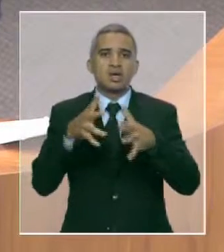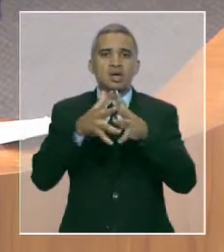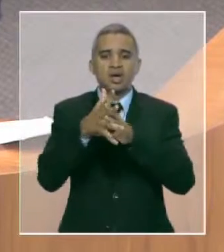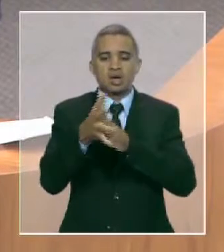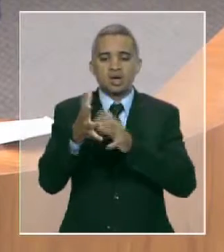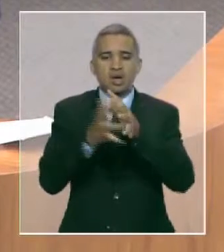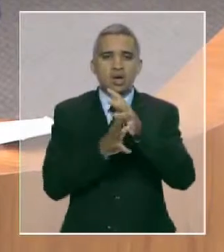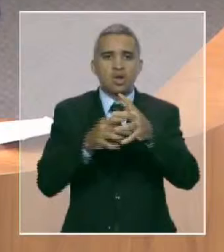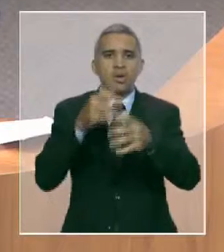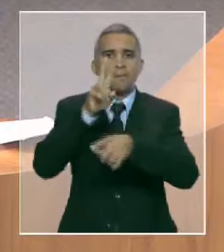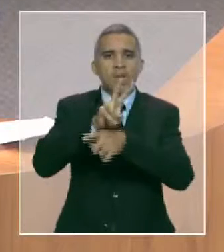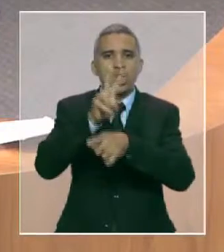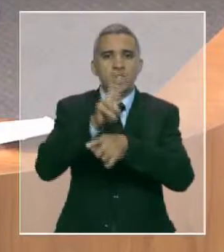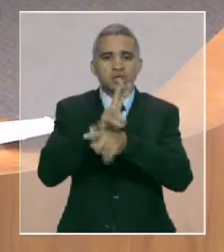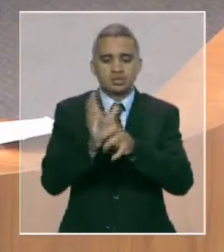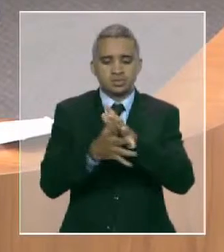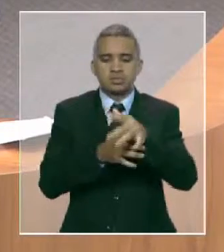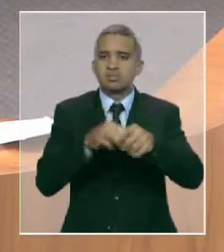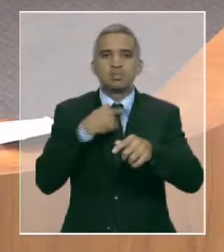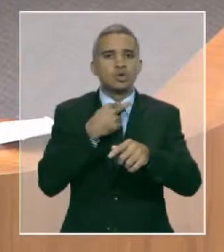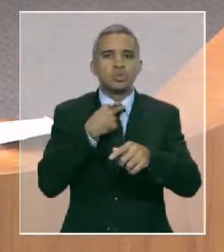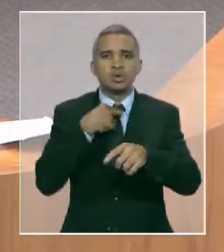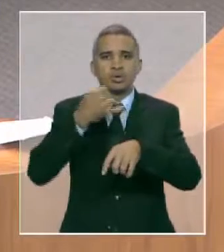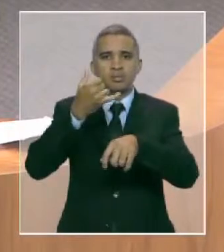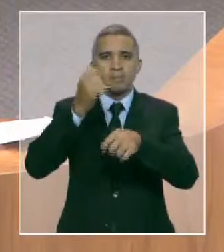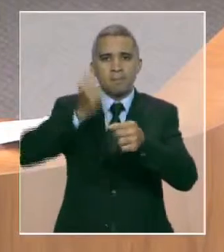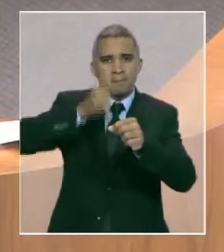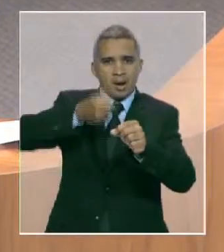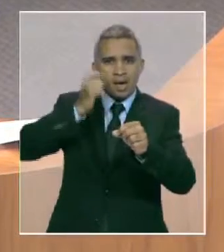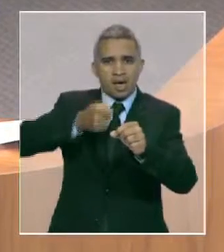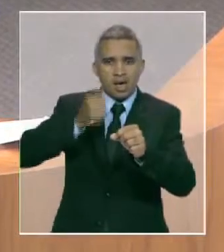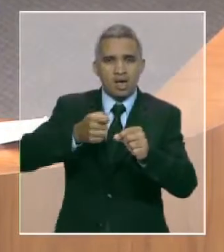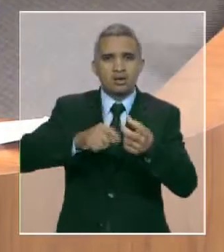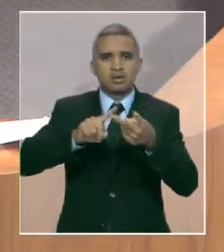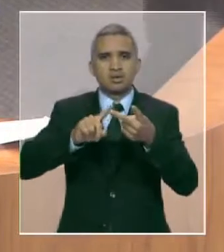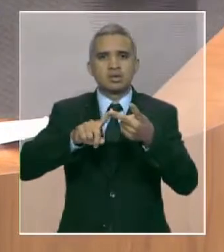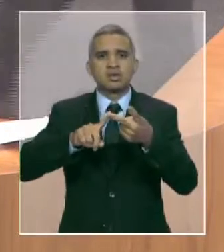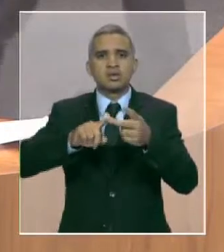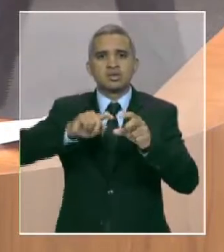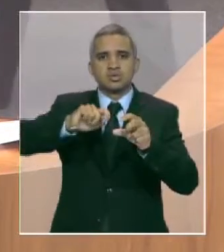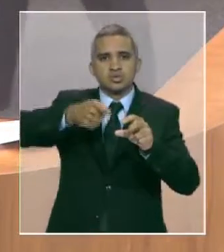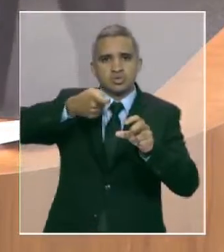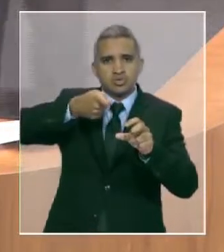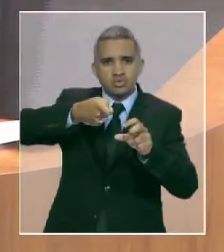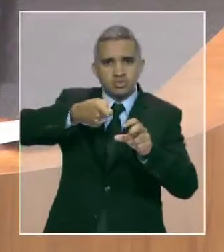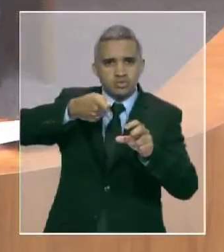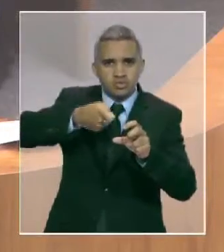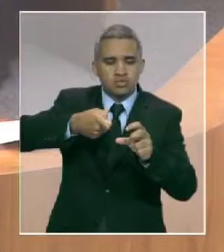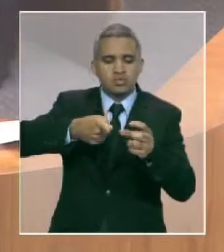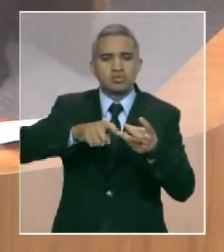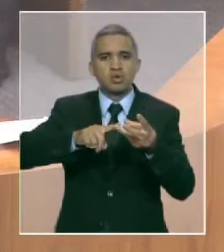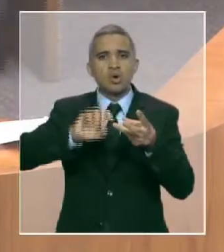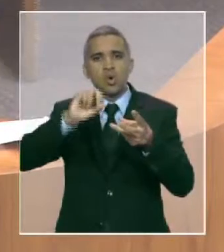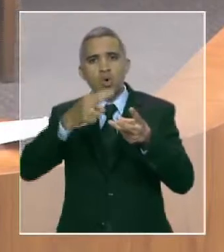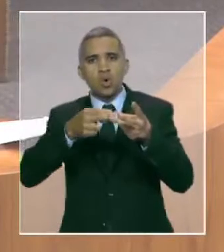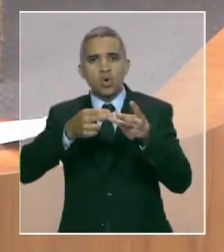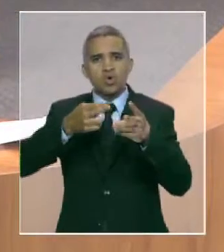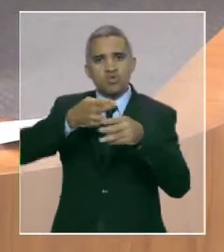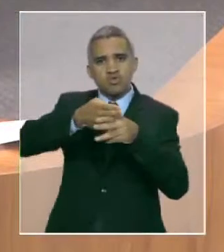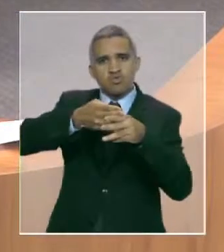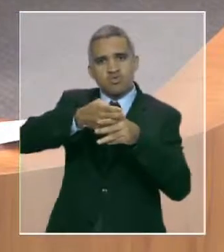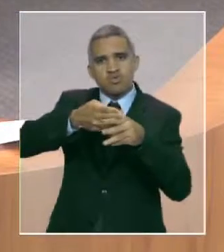luvas de prego, ralo, parafusos, objetos cortantes ou inclinação que o vistoriador